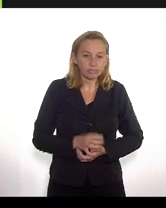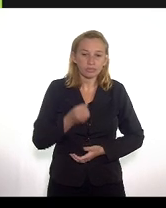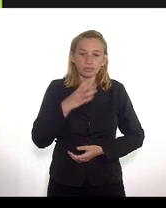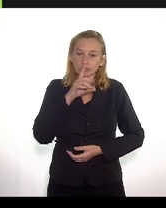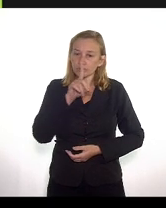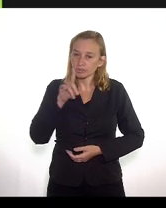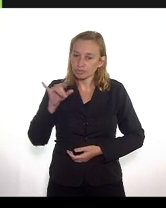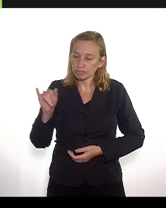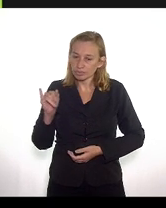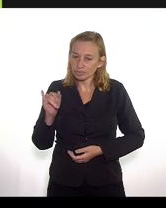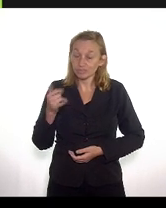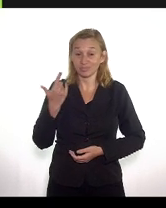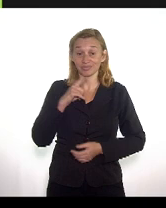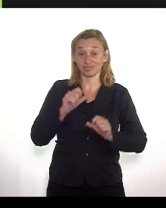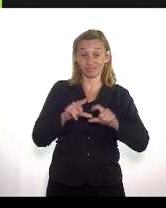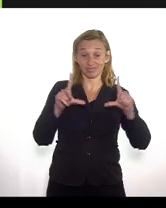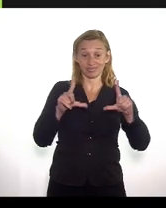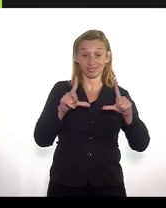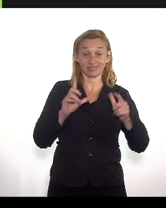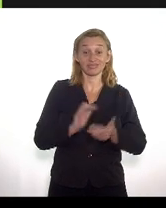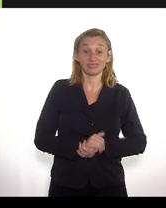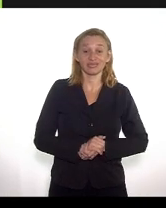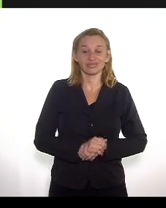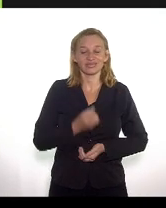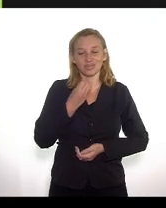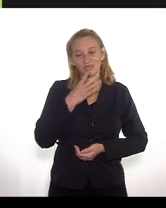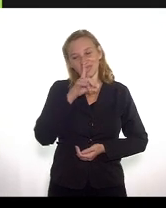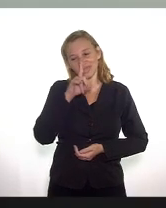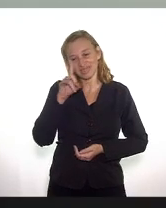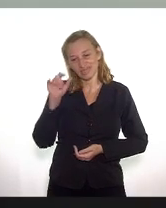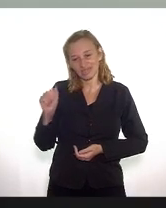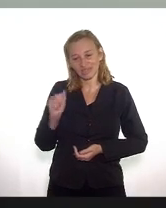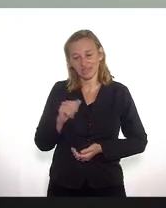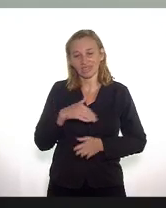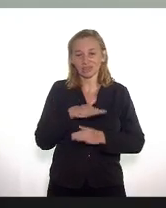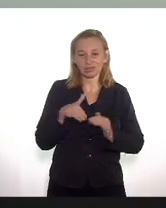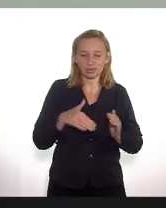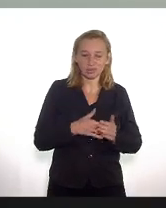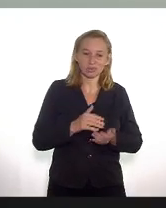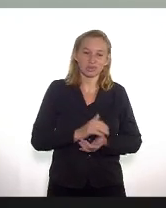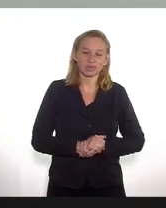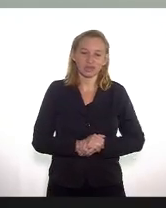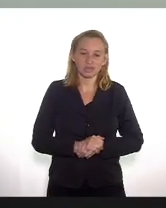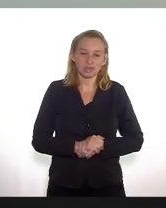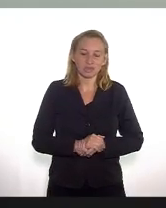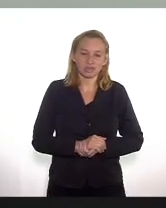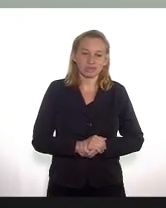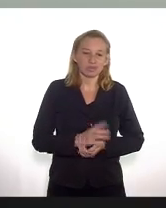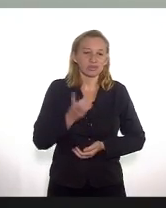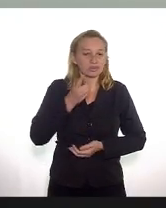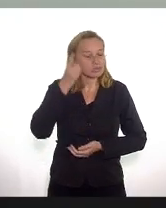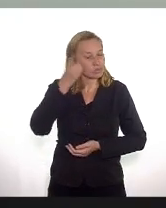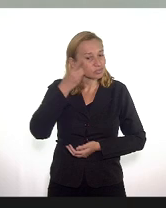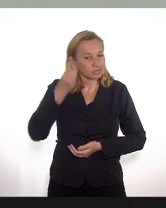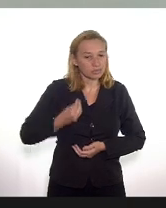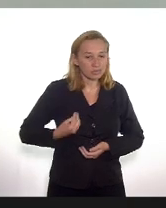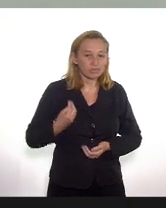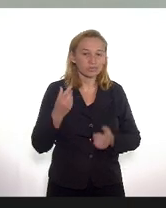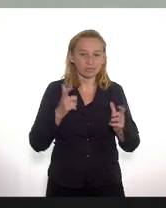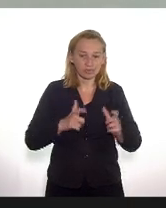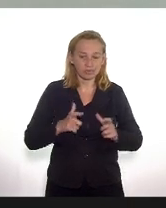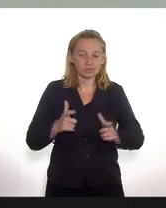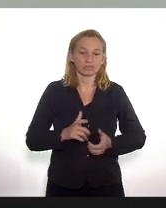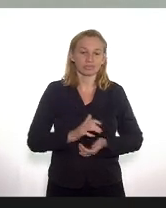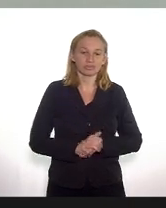Bom dia. Consegui abrir a câmera. Bom dia a todos, todas as autoridades presentes e demais